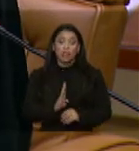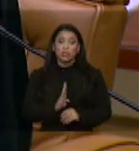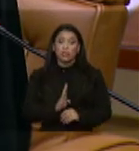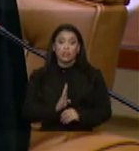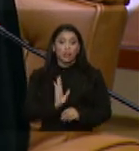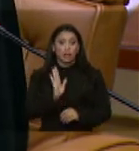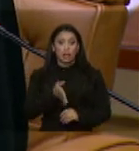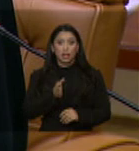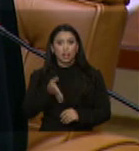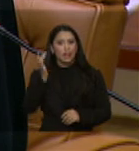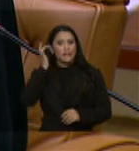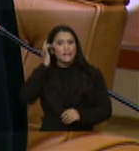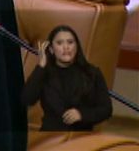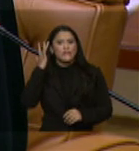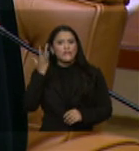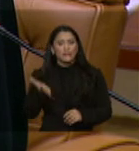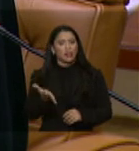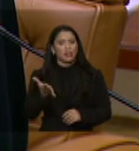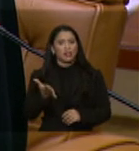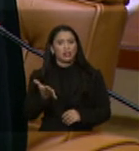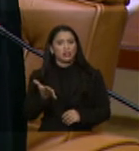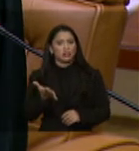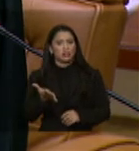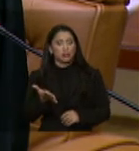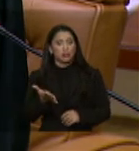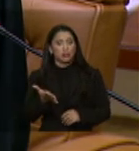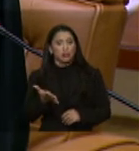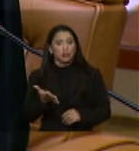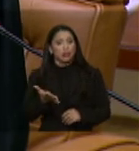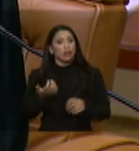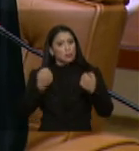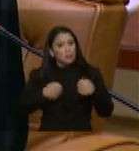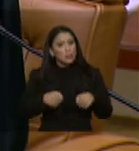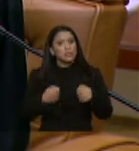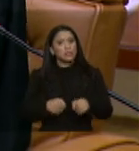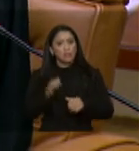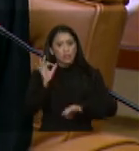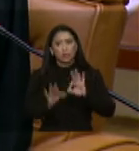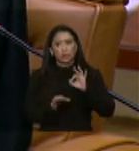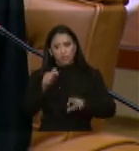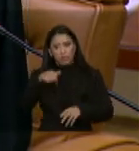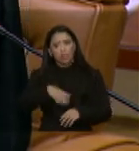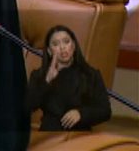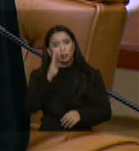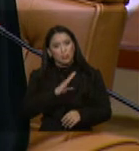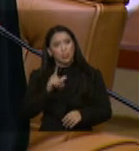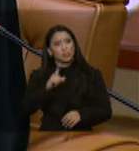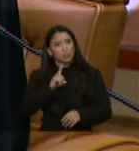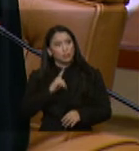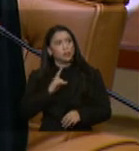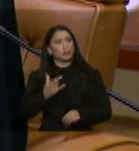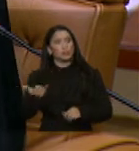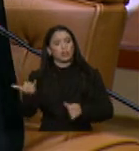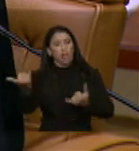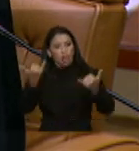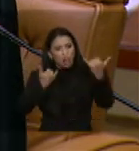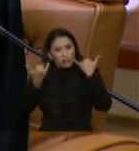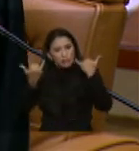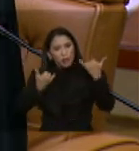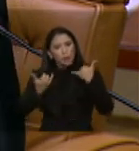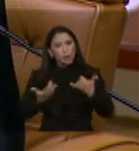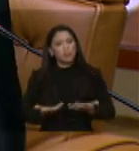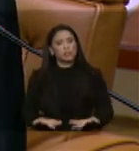facilmente de acesso à justiça brasileira são necessárias à justiça brasileira e as informações são produzidas aqui